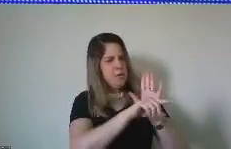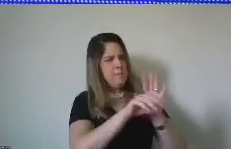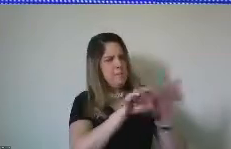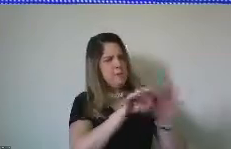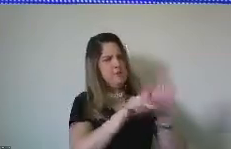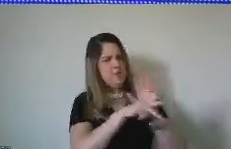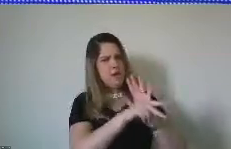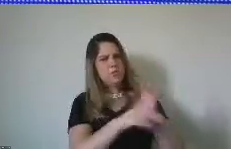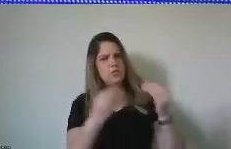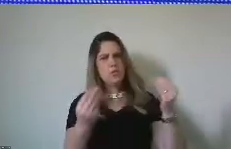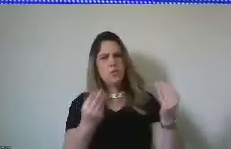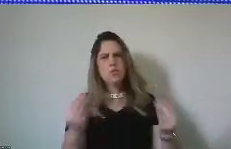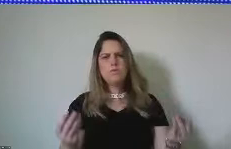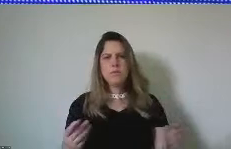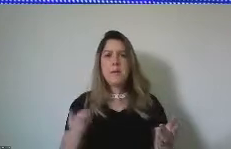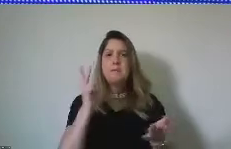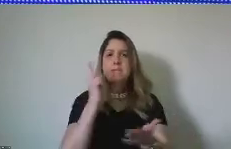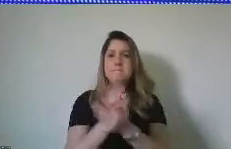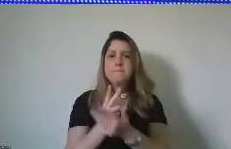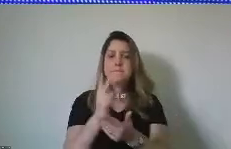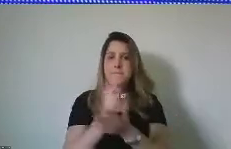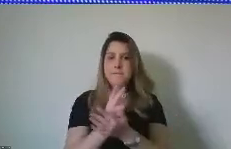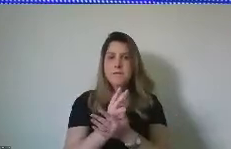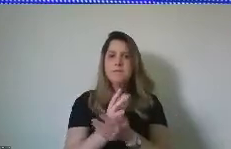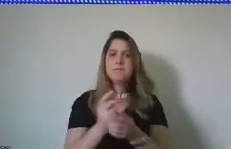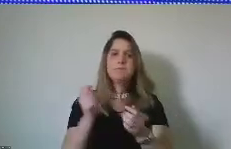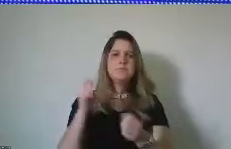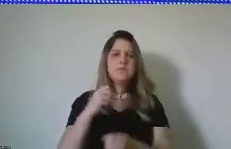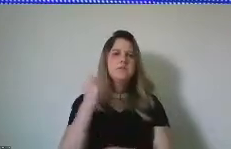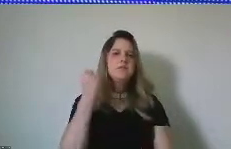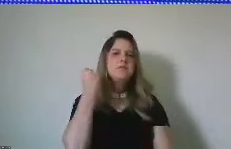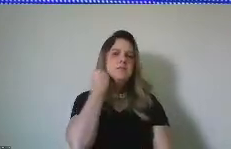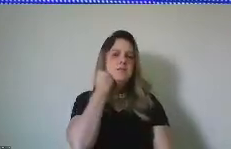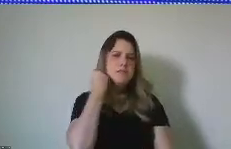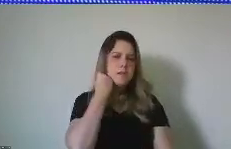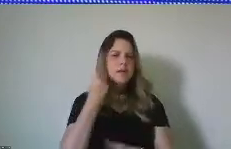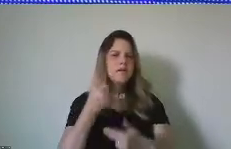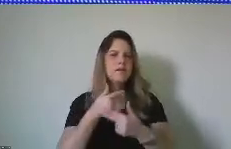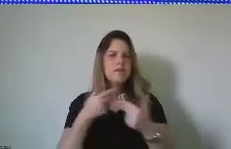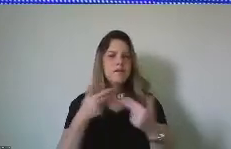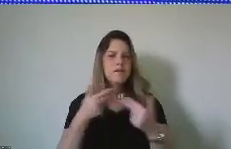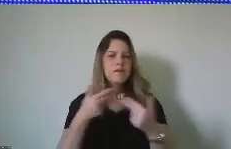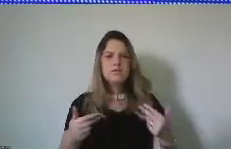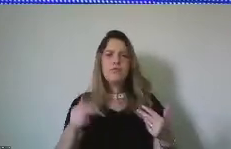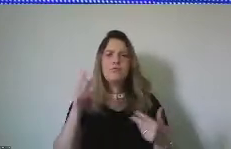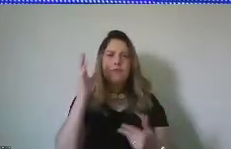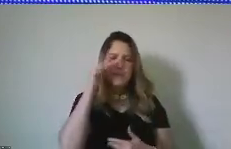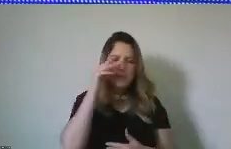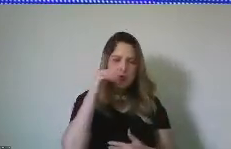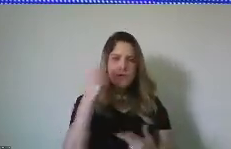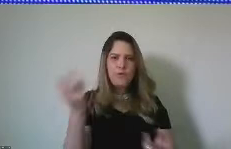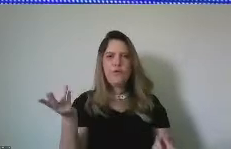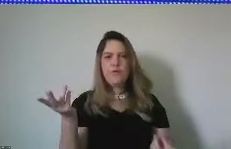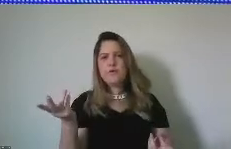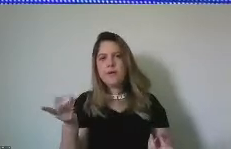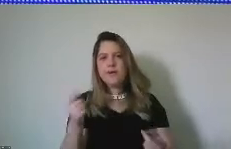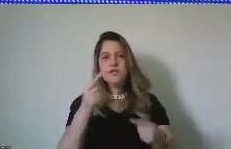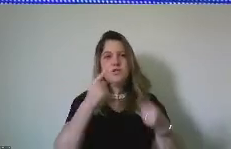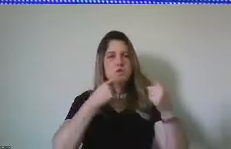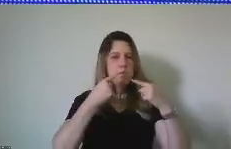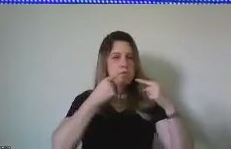e mesmo passando por esse estresse grandes negociações com fornecedores discussões